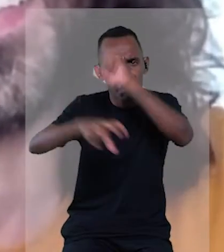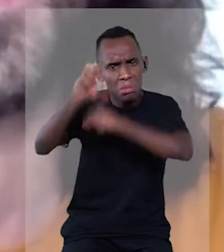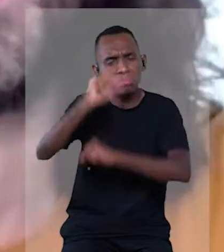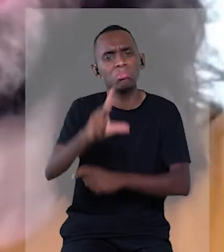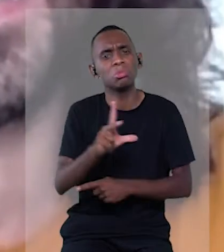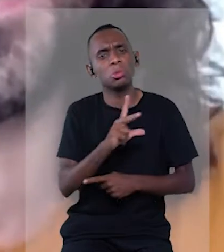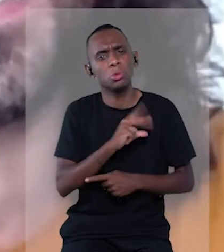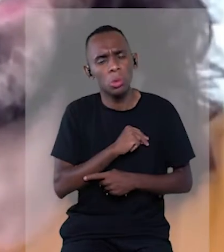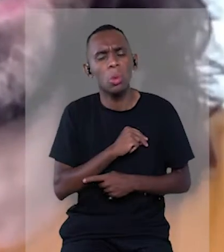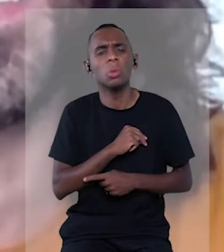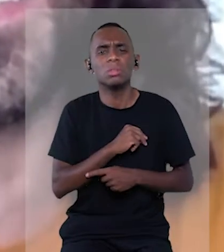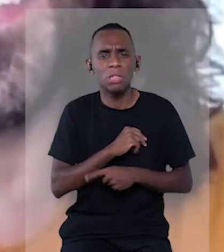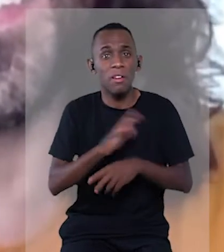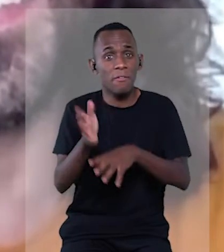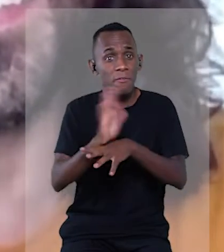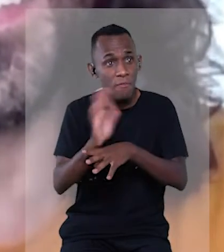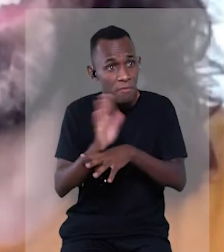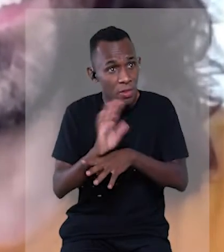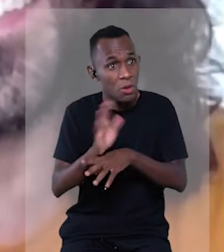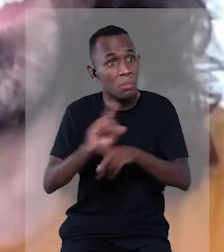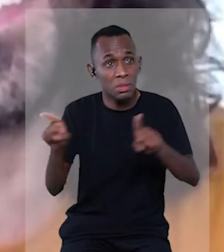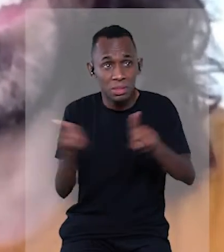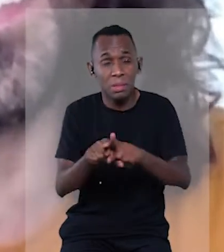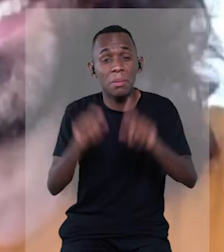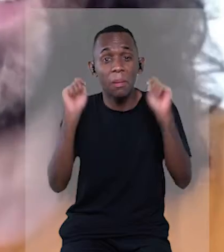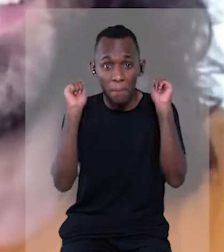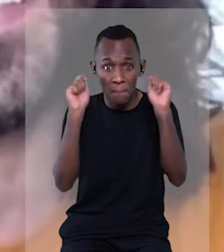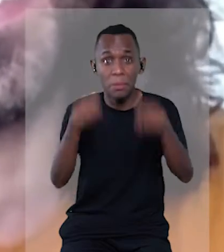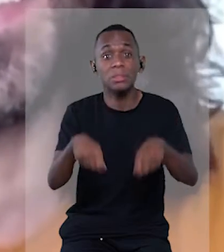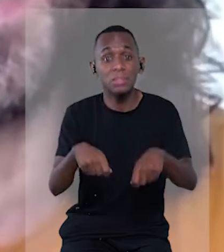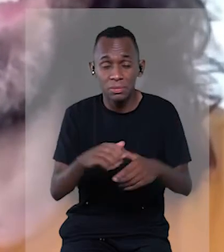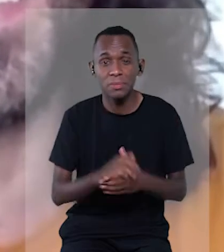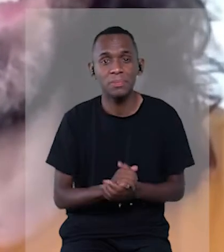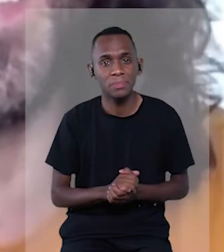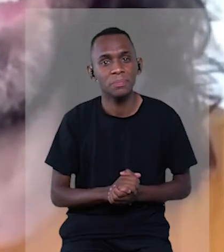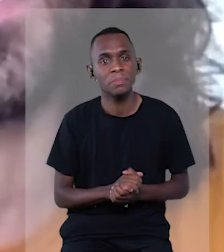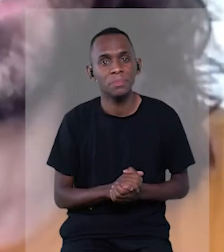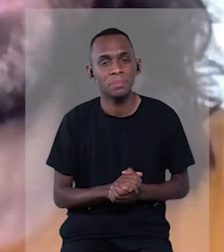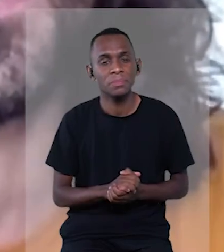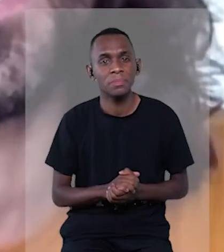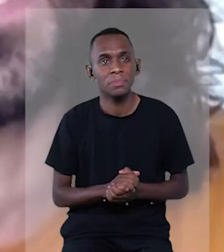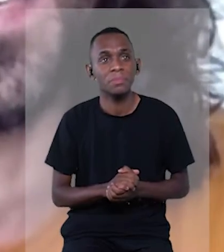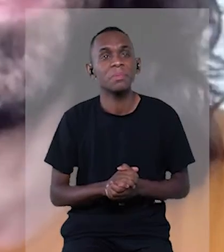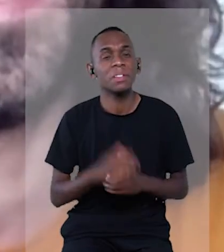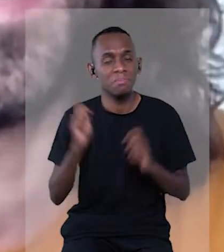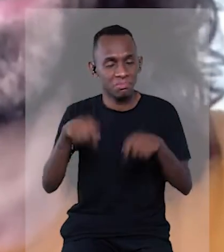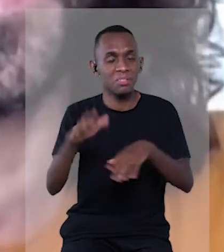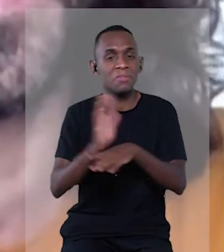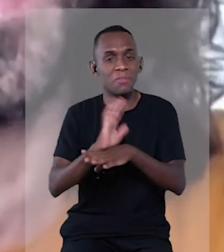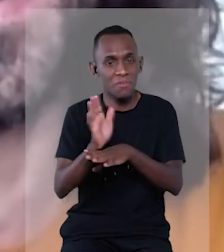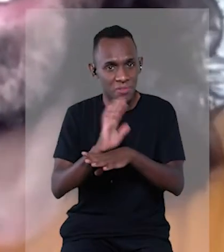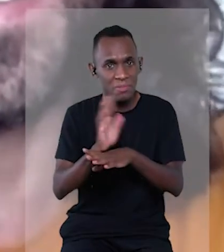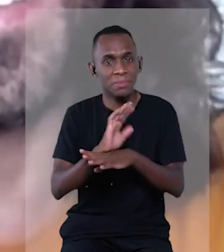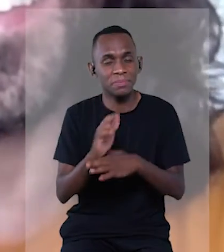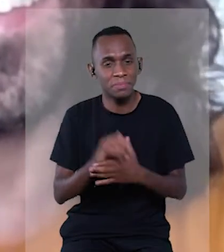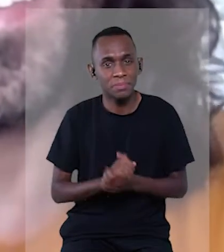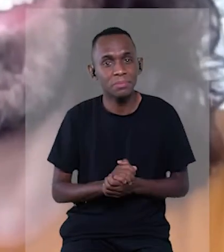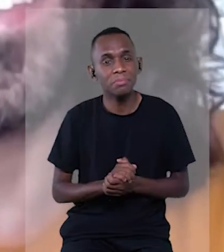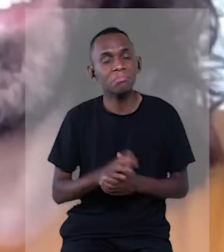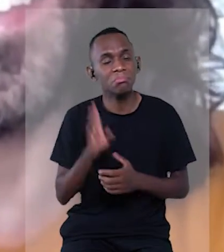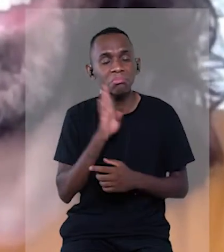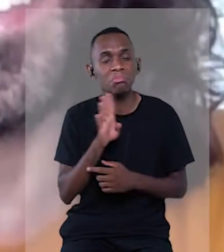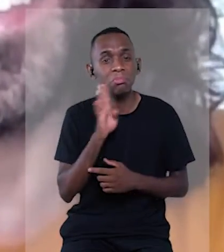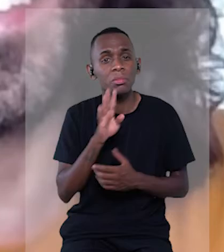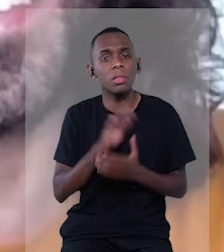né? Nossa, sim, filme, você que é da área de cinema, eu também achei, e não, dá para fazer um incrível filme. isso. É,